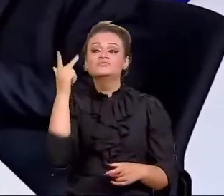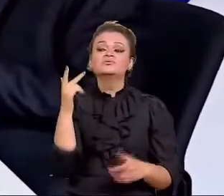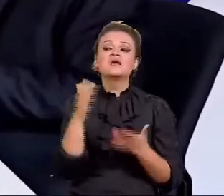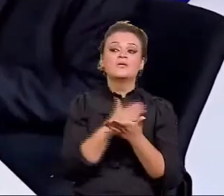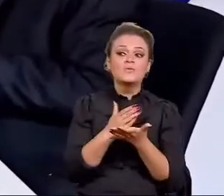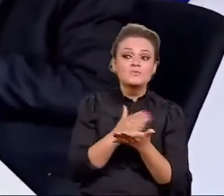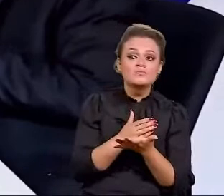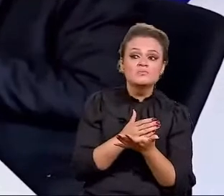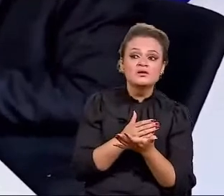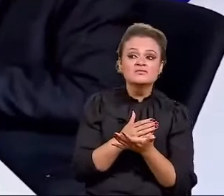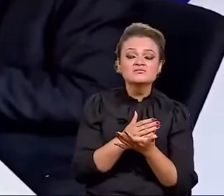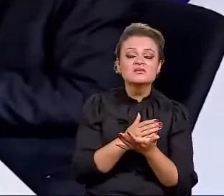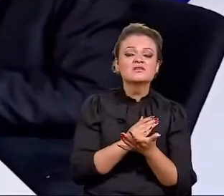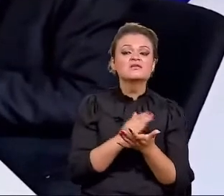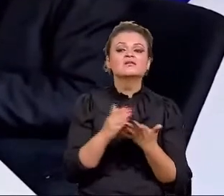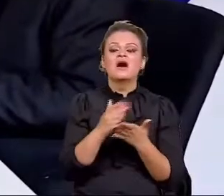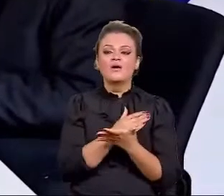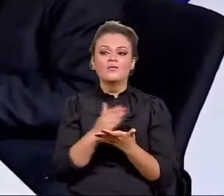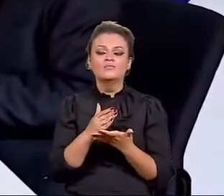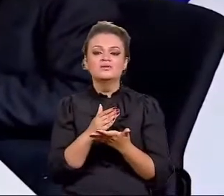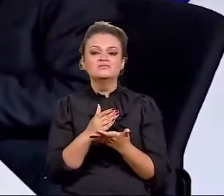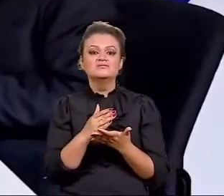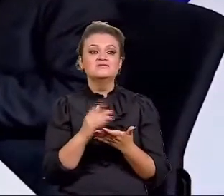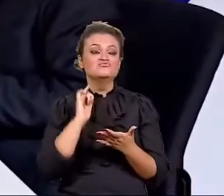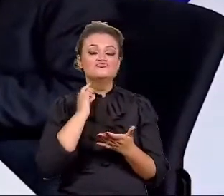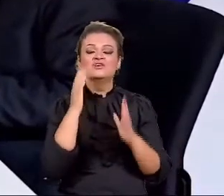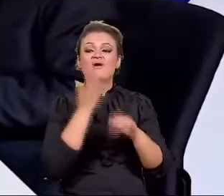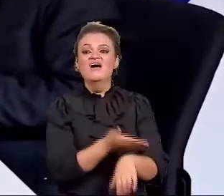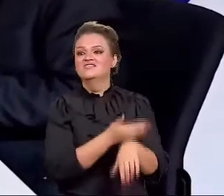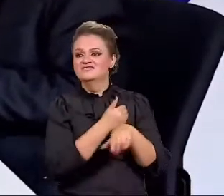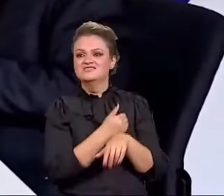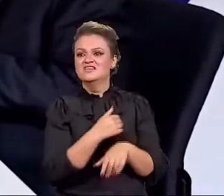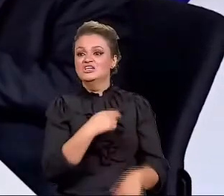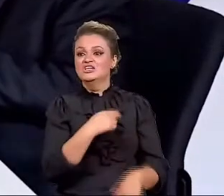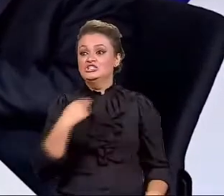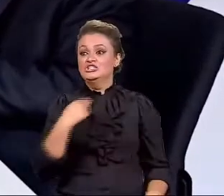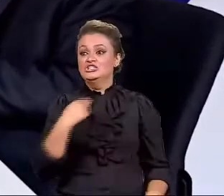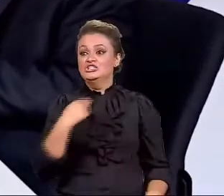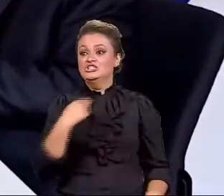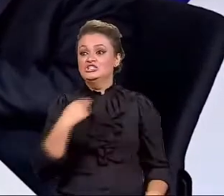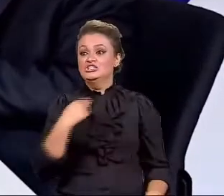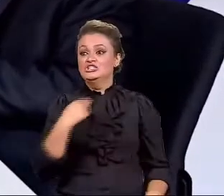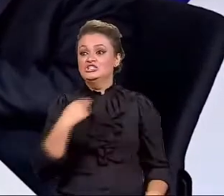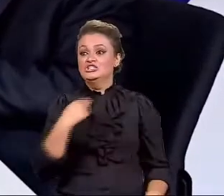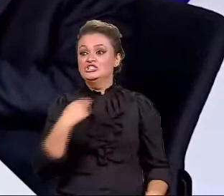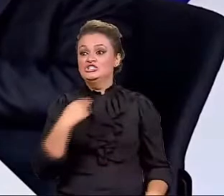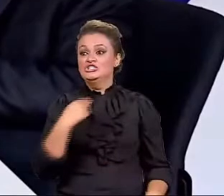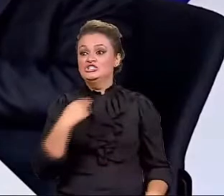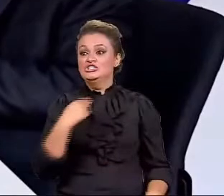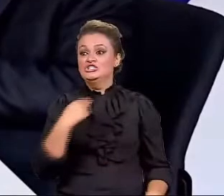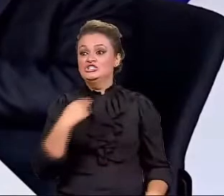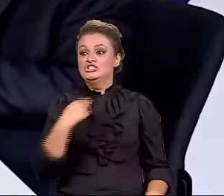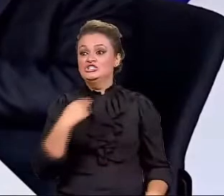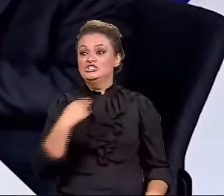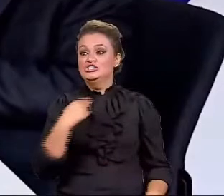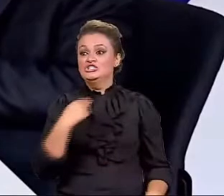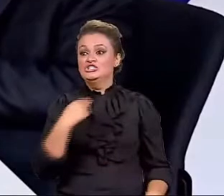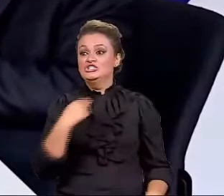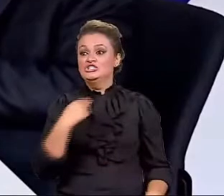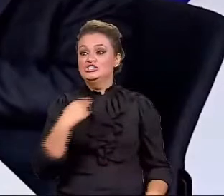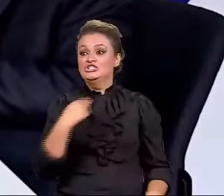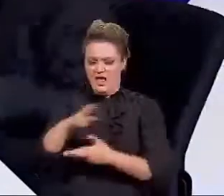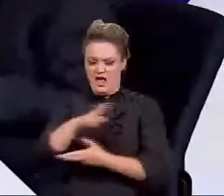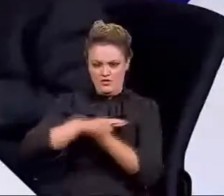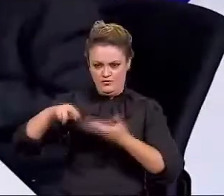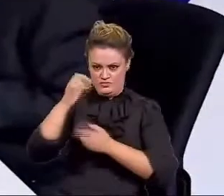antes da China. Não foi a China que fez a Revolução Industrial. Então, a Revolução Industrial que poluiu o planeta vem